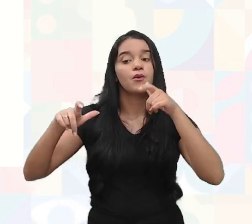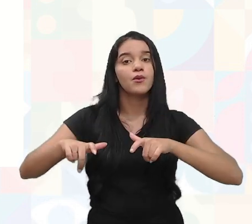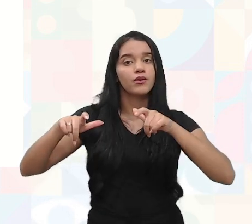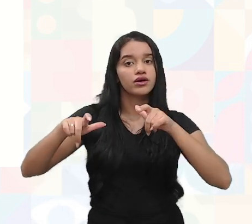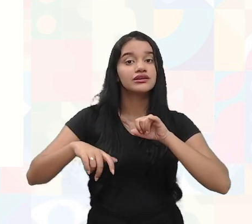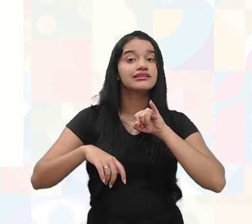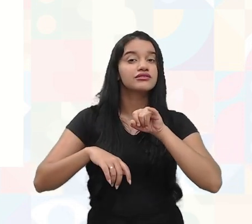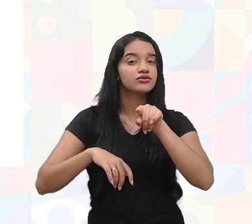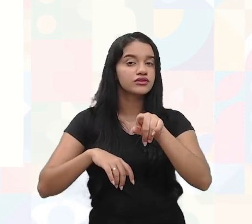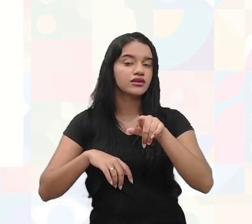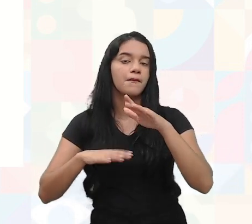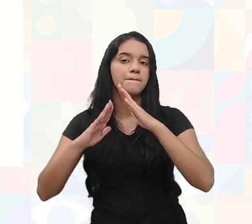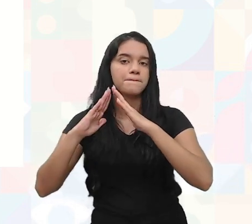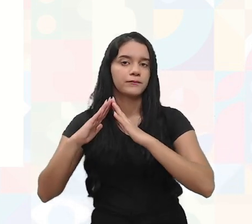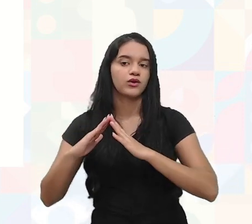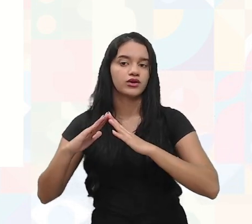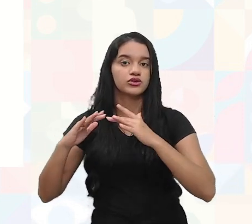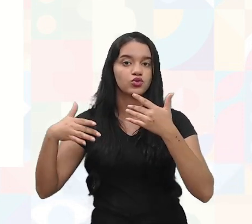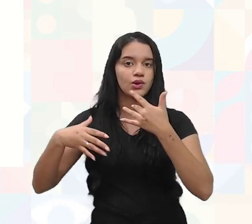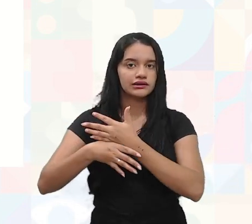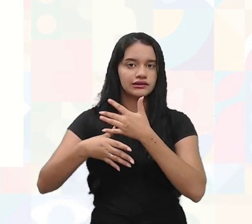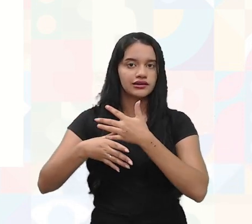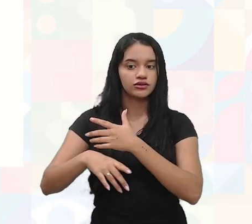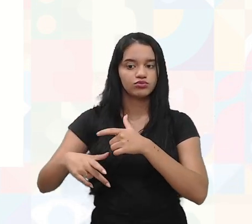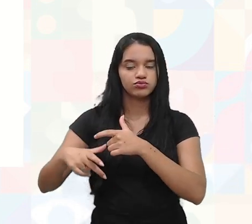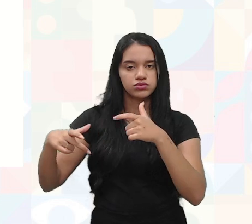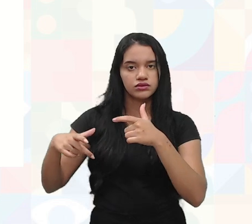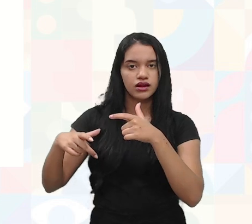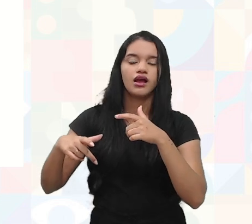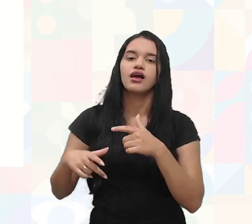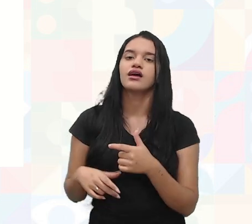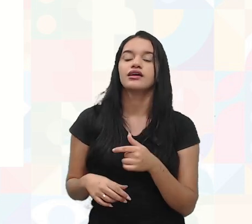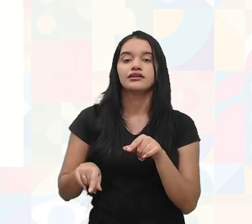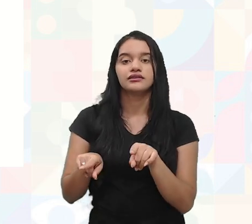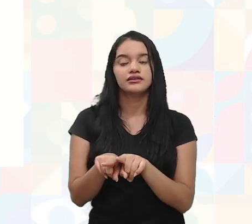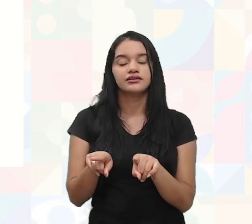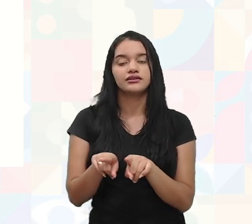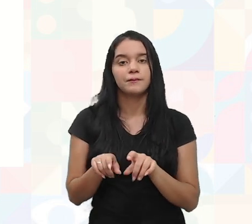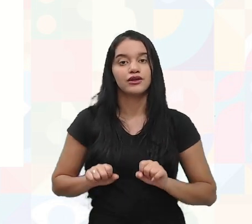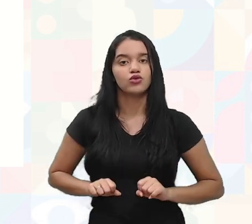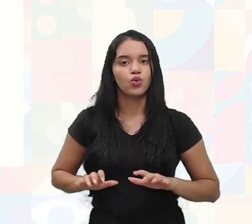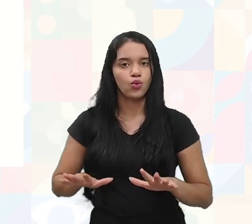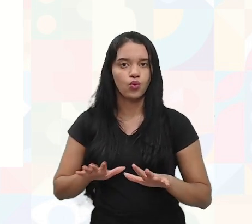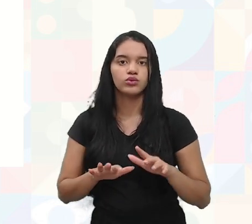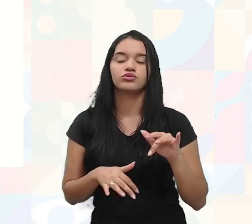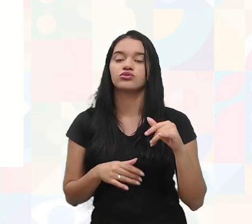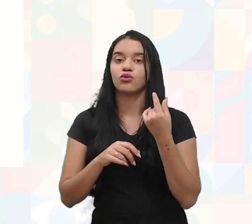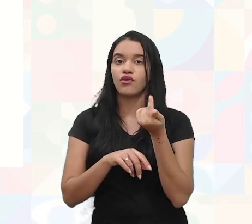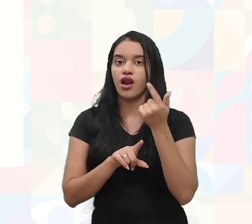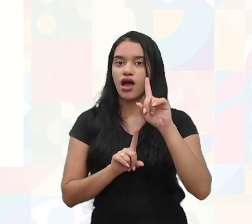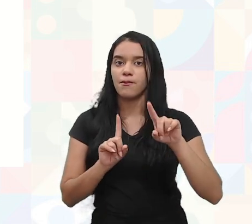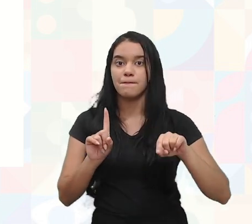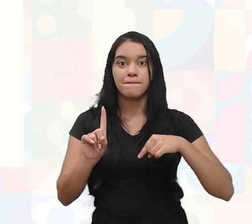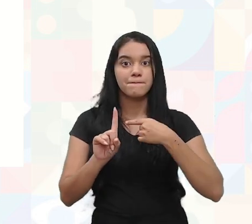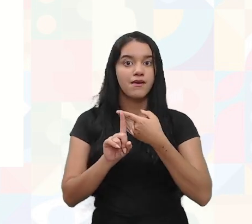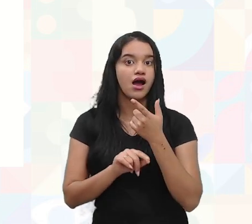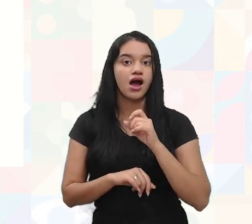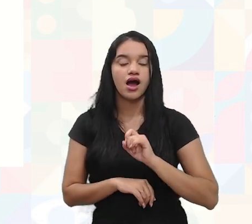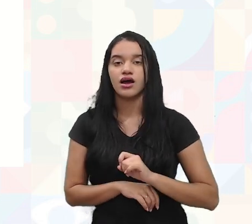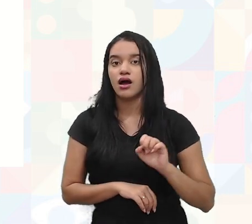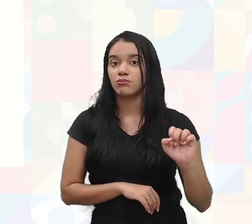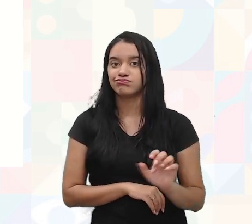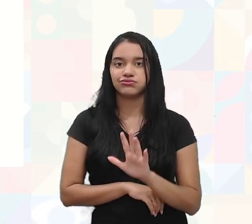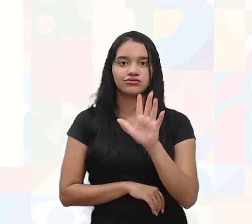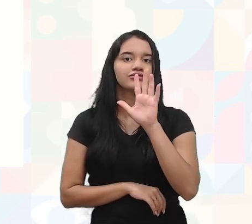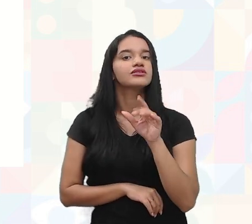grande, com custo de vida mais elevado, isso também deve ser levado em consideração quando você vai precificar o